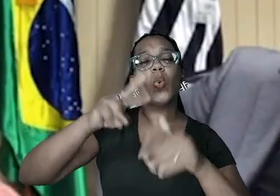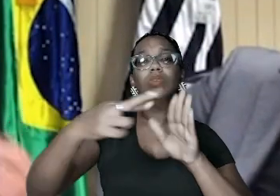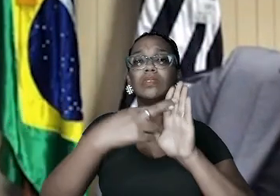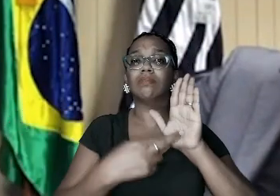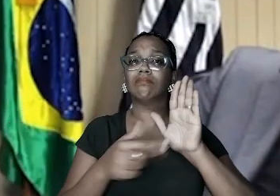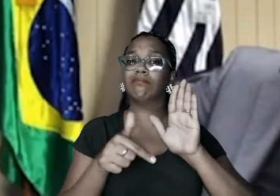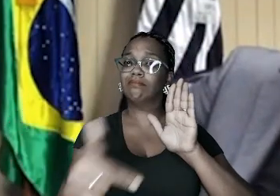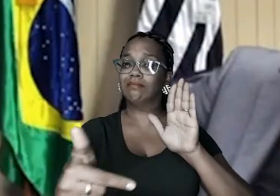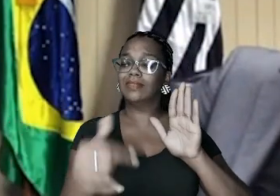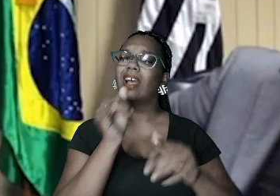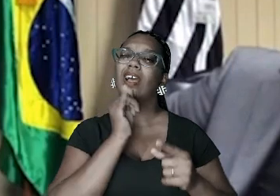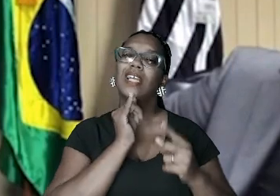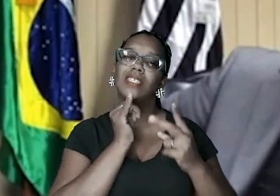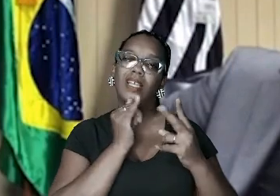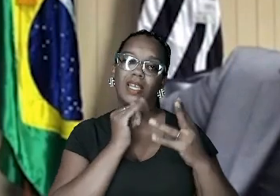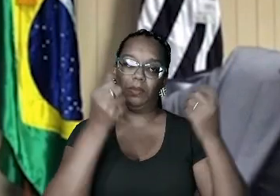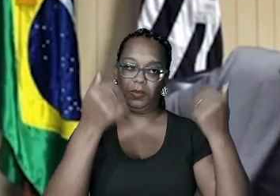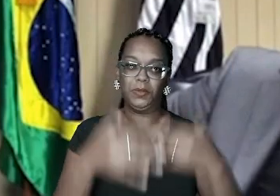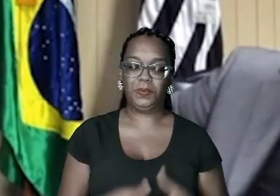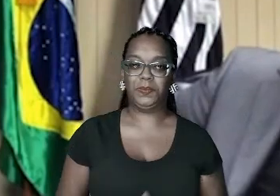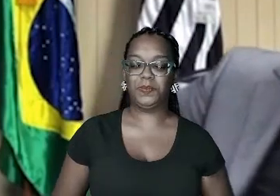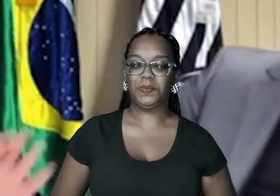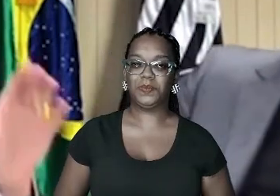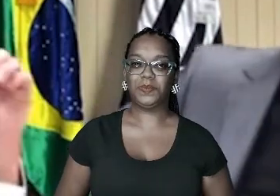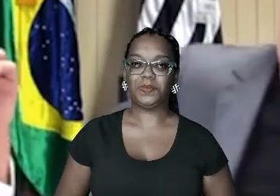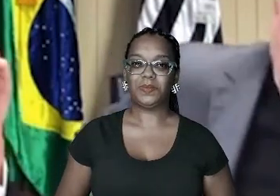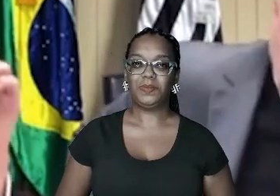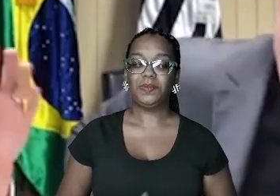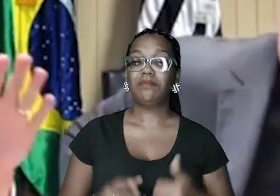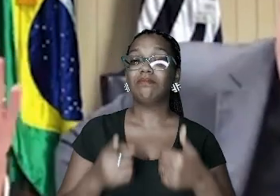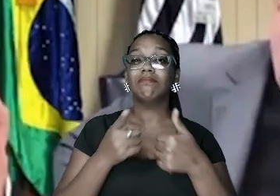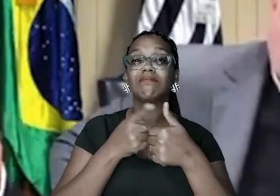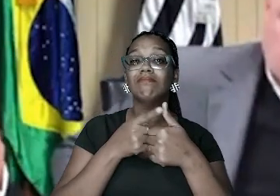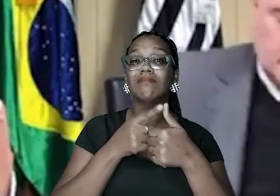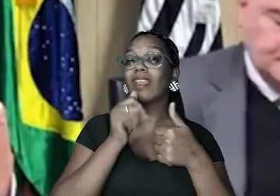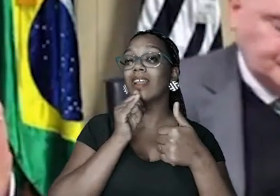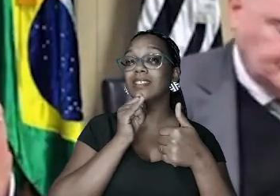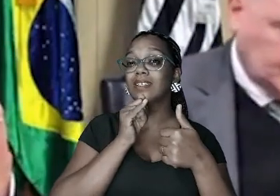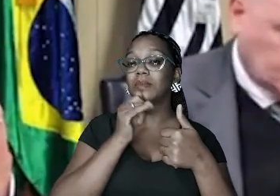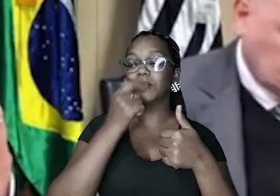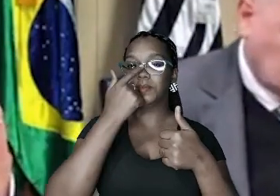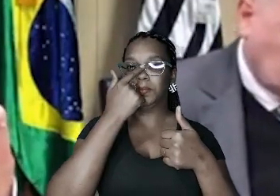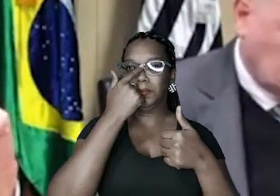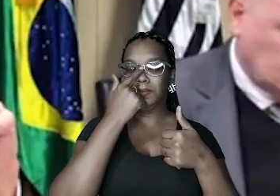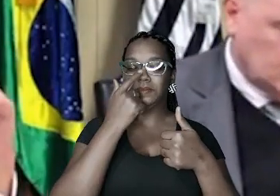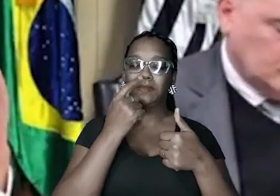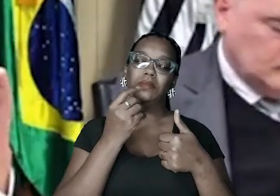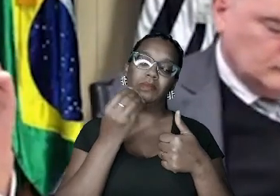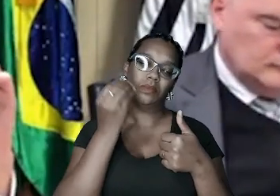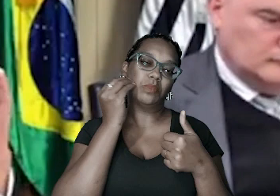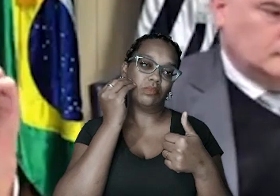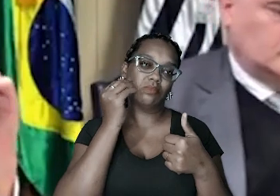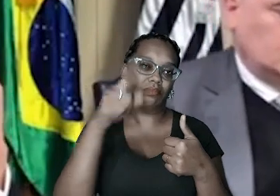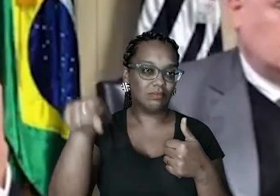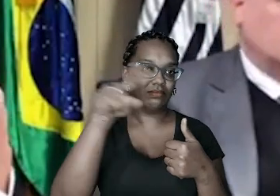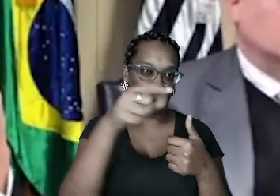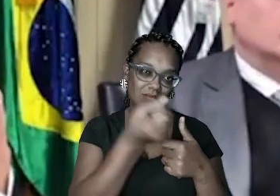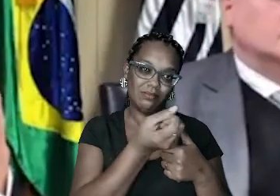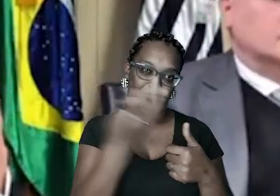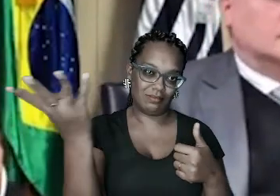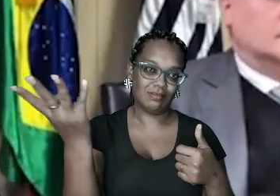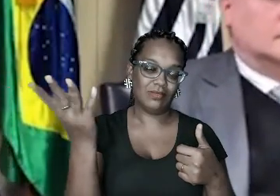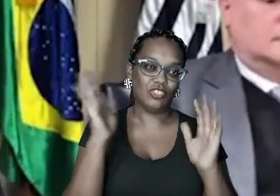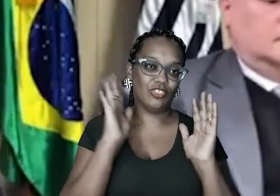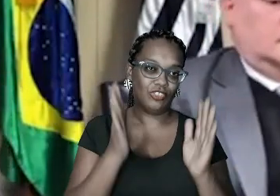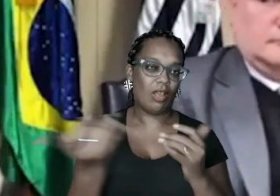acabou-se que nós temos usados para aplicação da Norma eu vou trazer alguns exemplos para falar disso primeiro desses